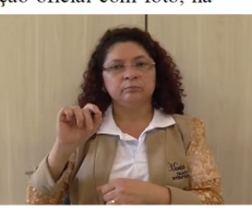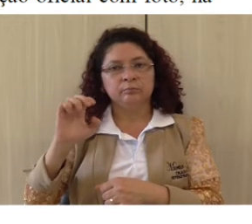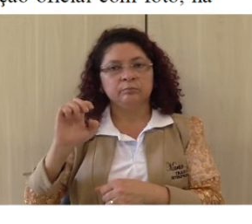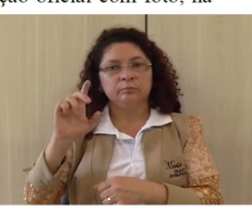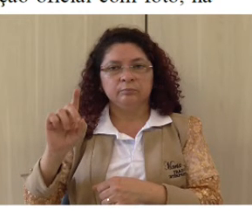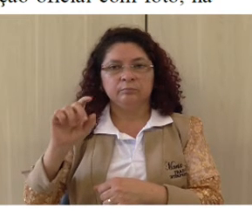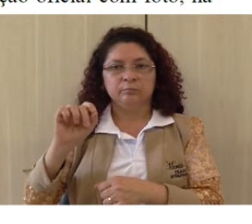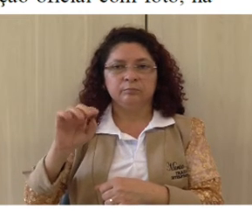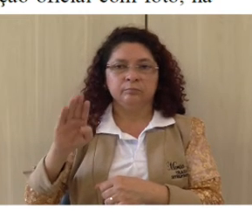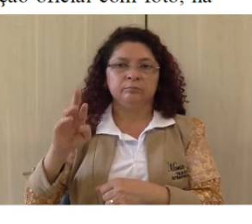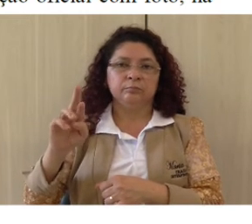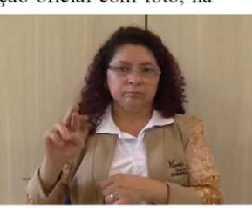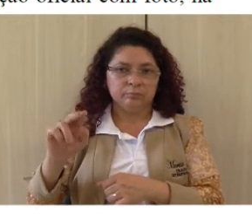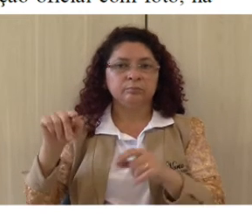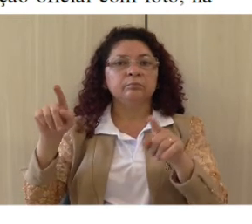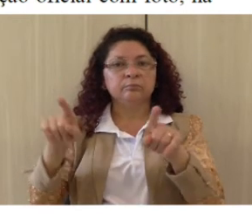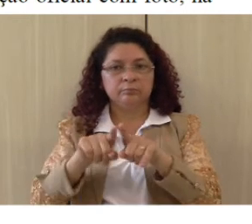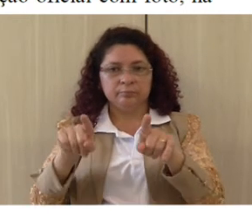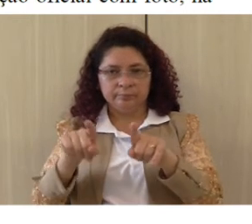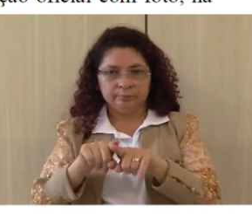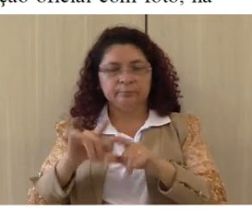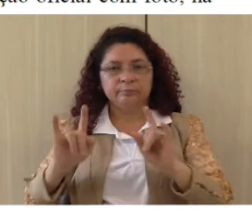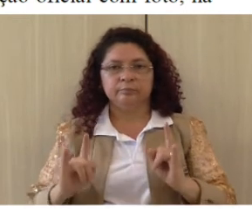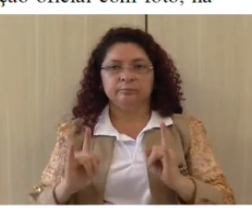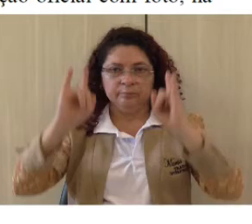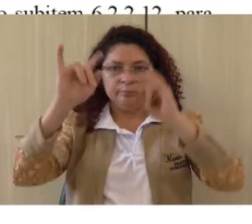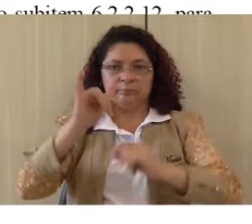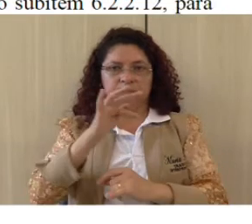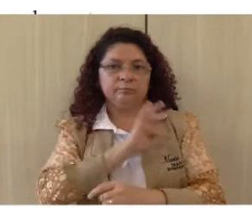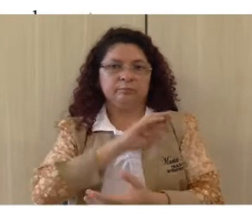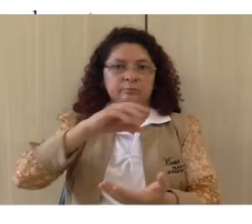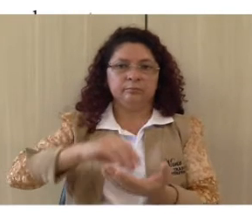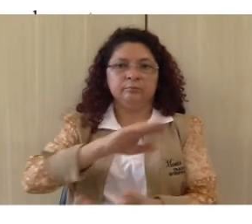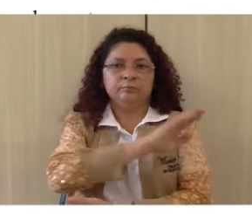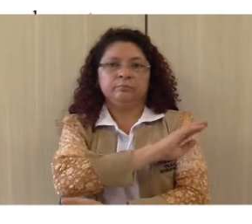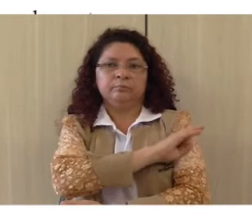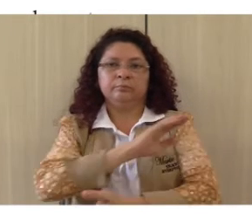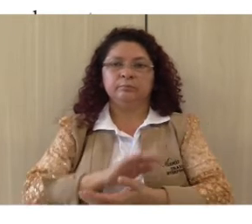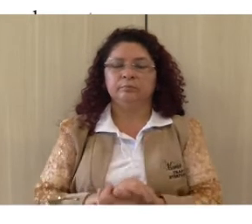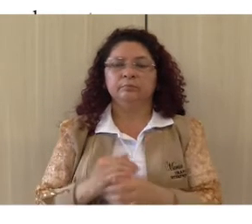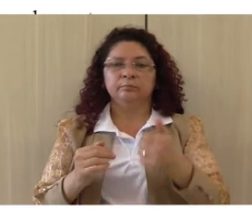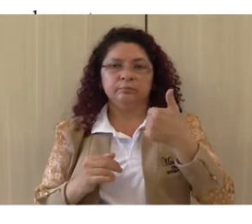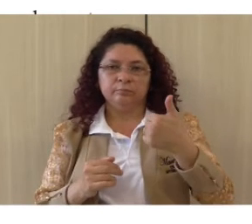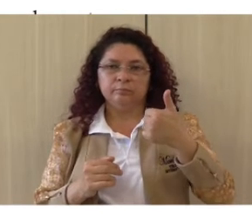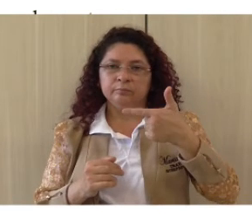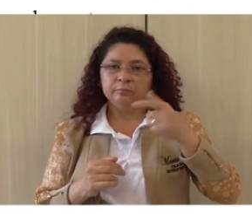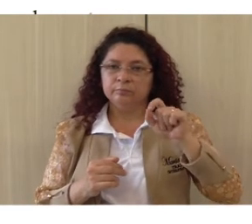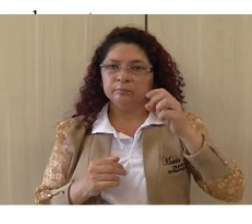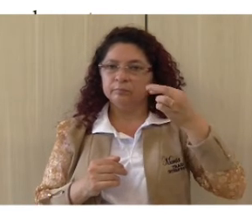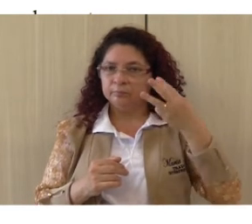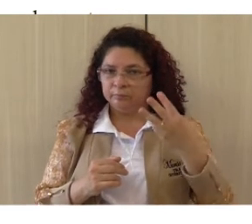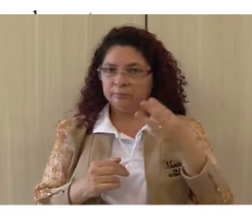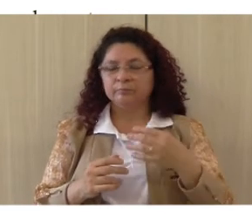http://procel.ifpa.edu.br/ e nos quadros de aviso no prédio do IFPA Campus Bragança. Item 12.3.